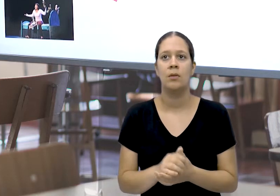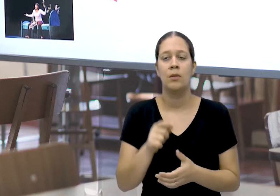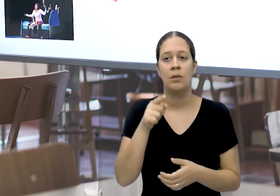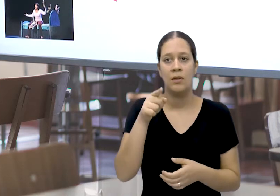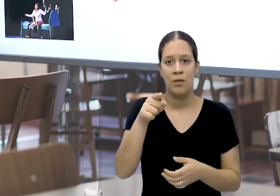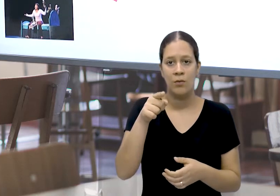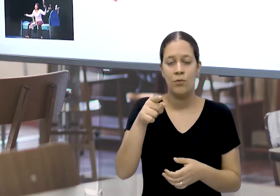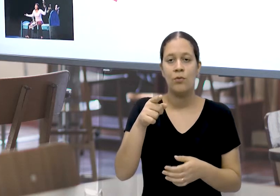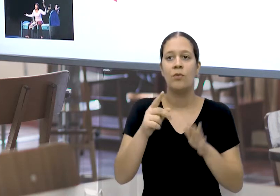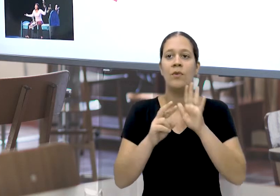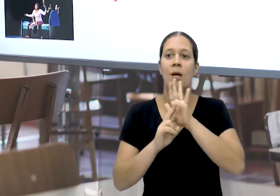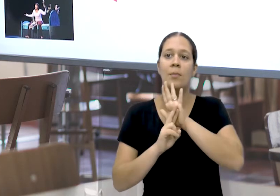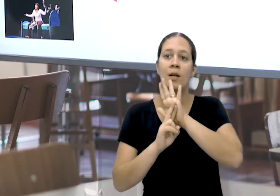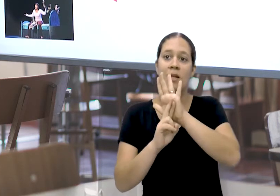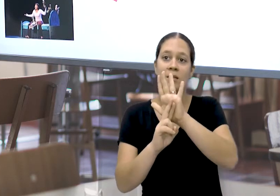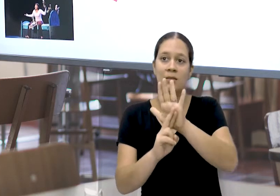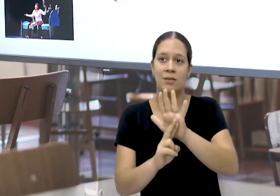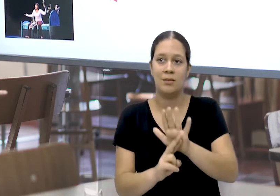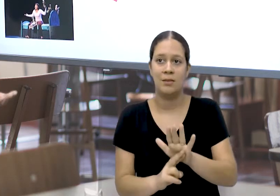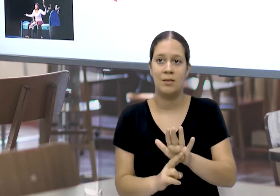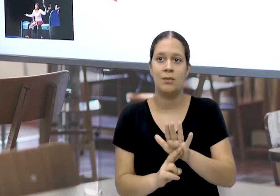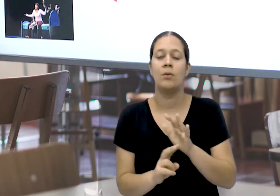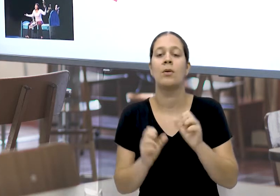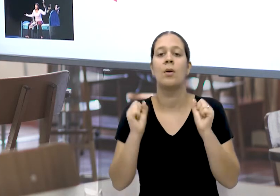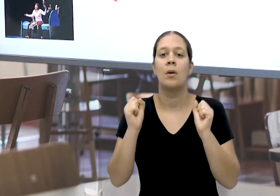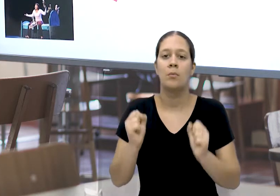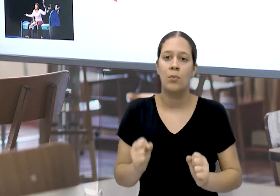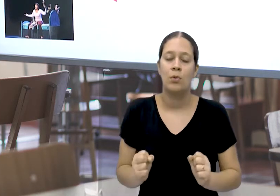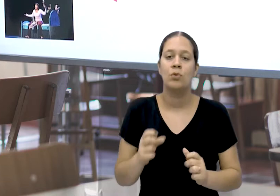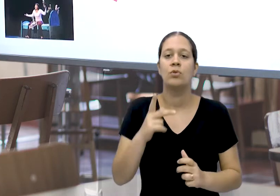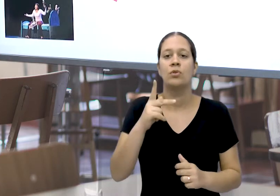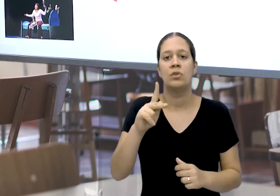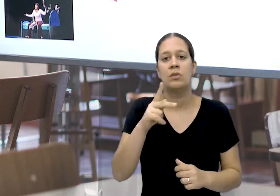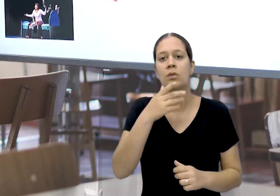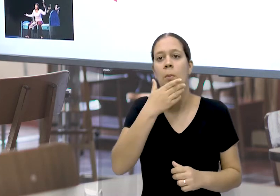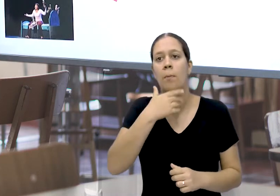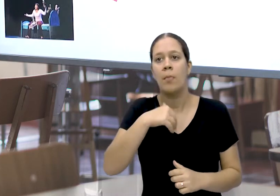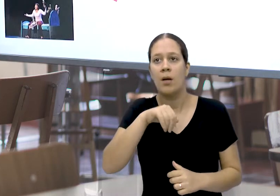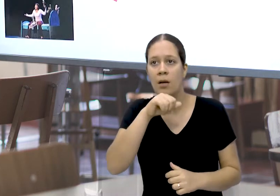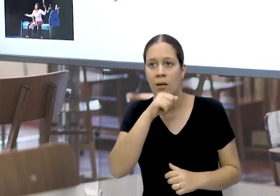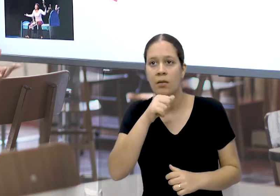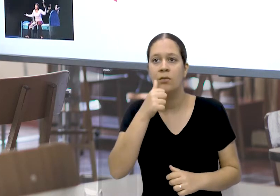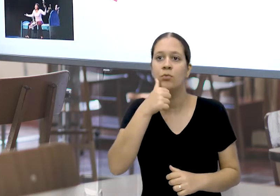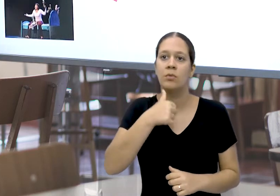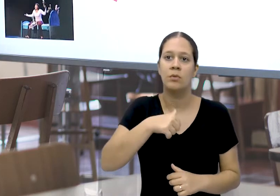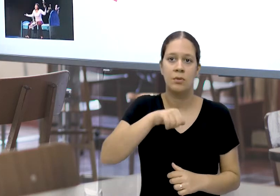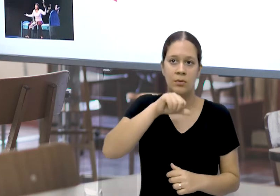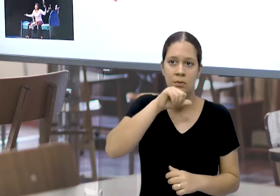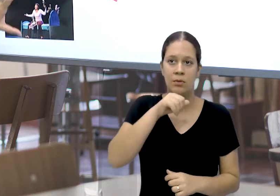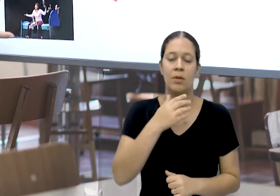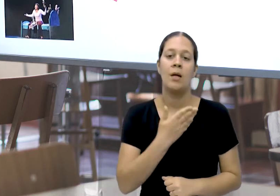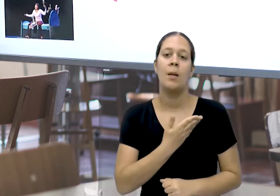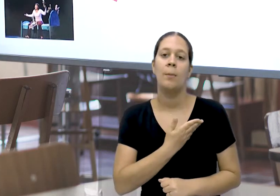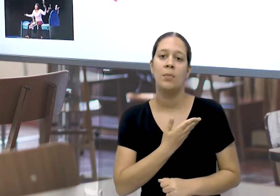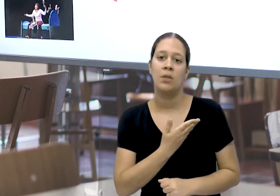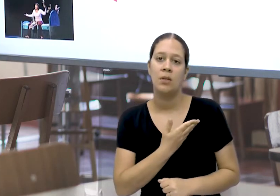vai escolher. Ou as oportunidades é que vão te colocar nesse seu público, nesse seu palco. Aqui tenho algumas peças